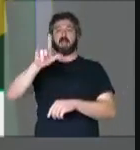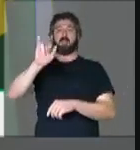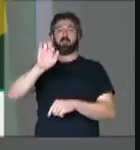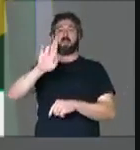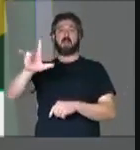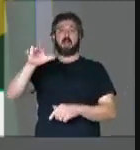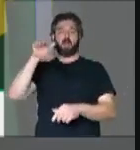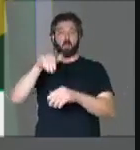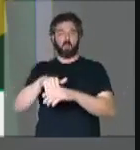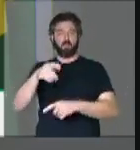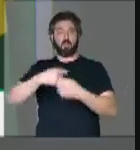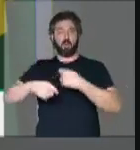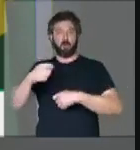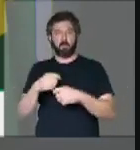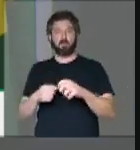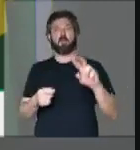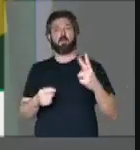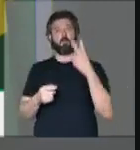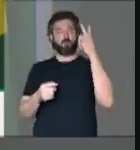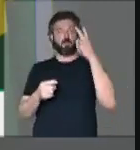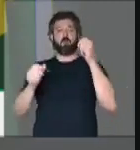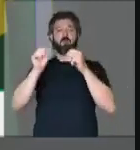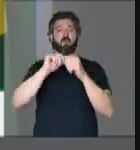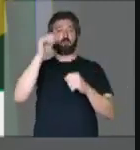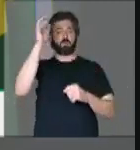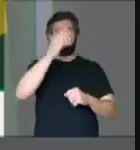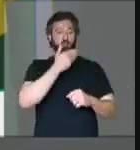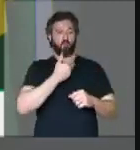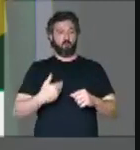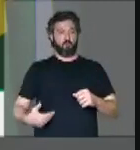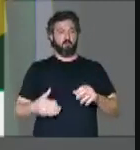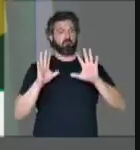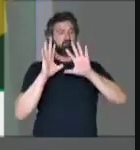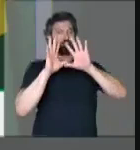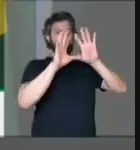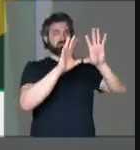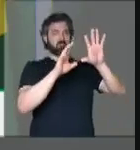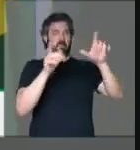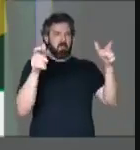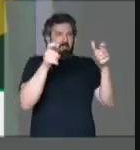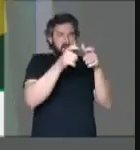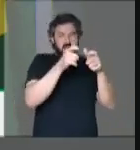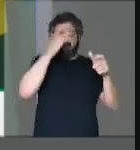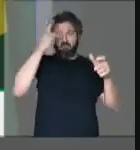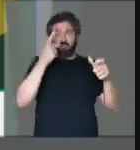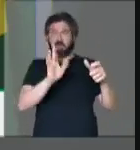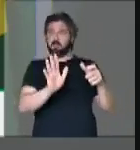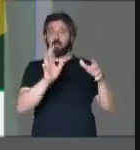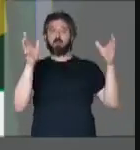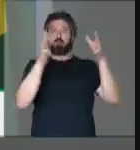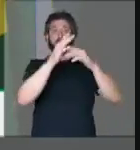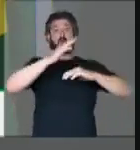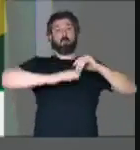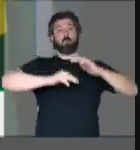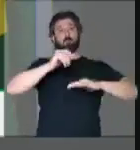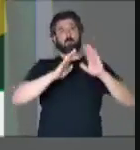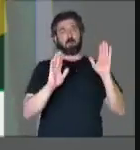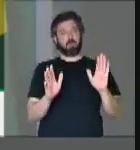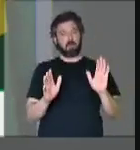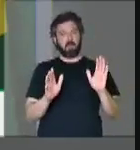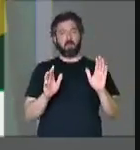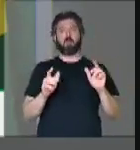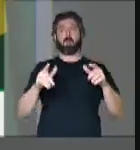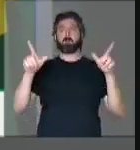que tenha valores que vão colocar o Estado no seu devido lugar. Não um Estado mínimo, como muitos falam, é um Estado eficiente, um